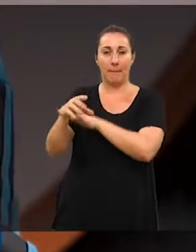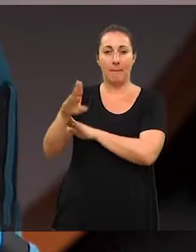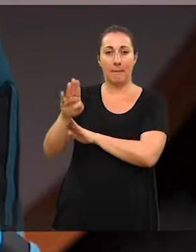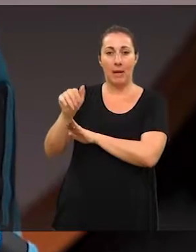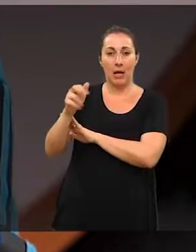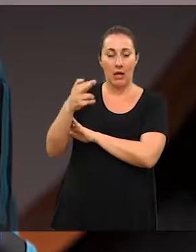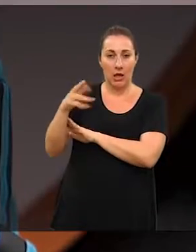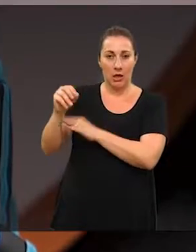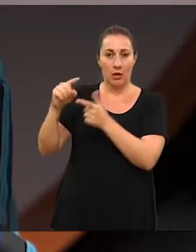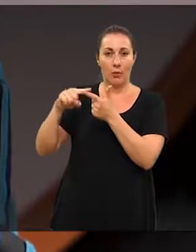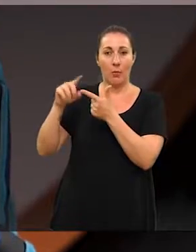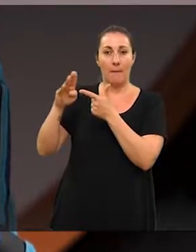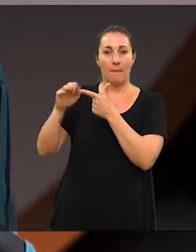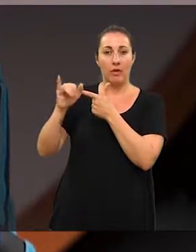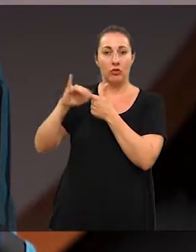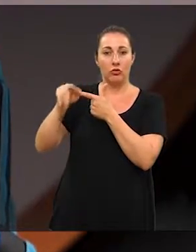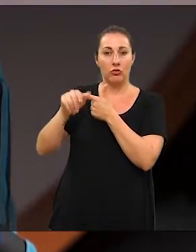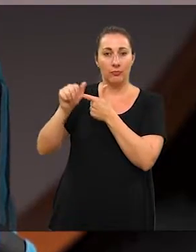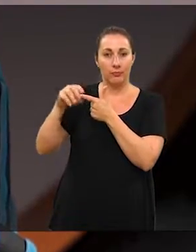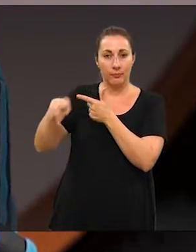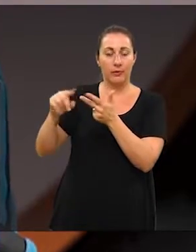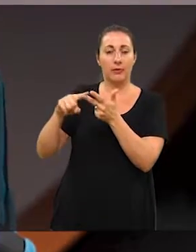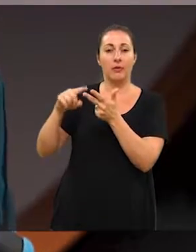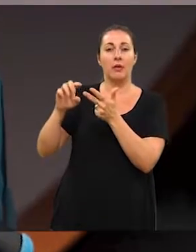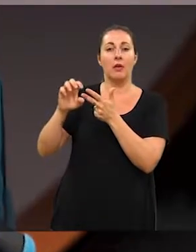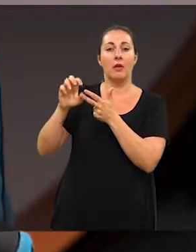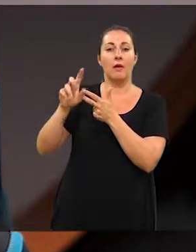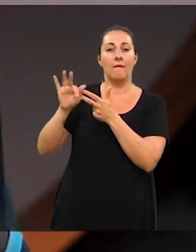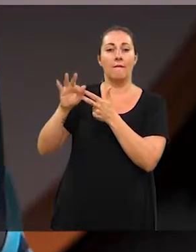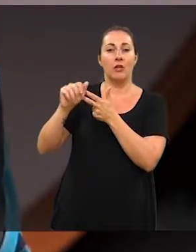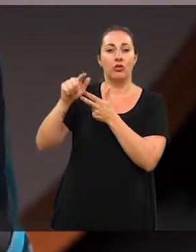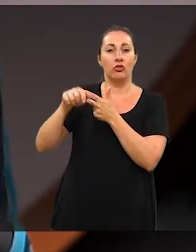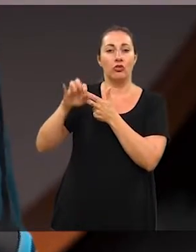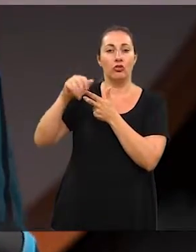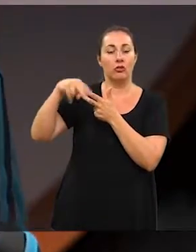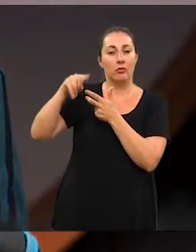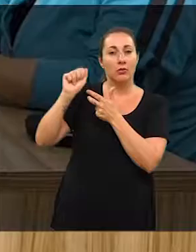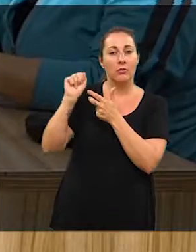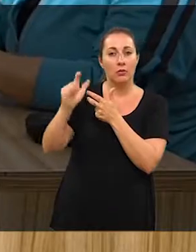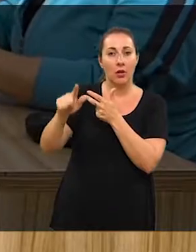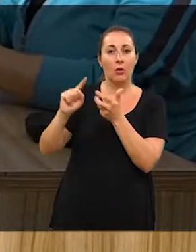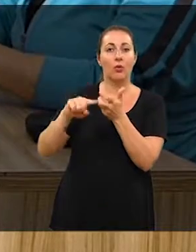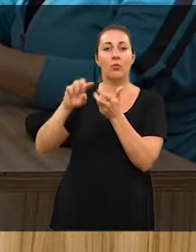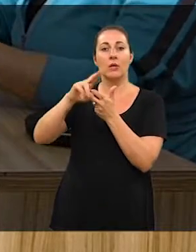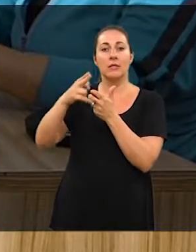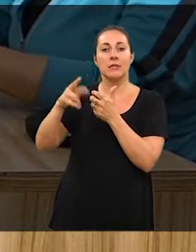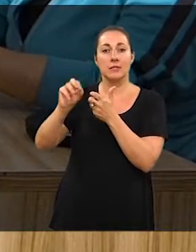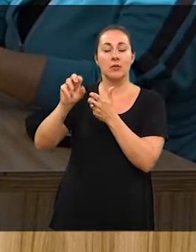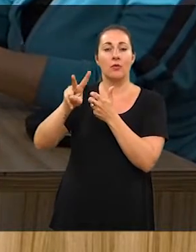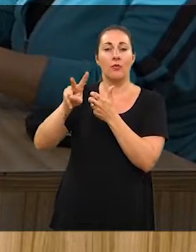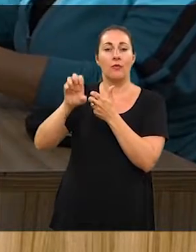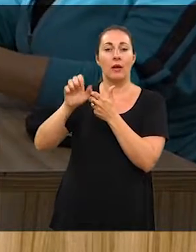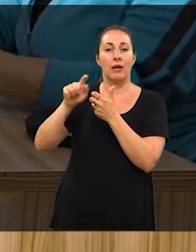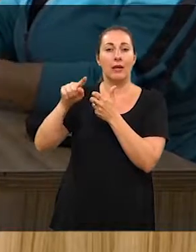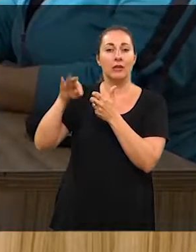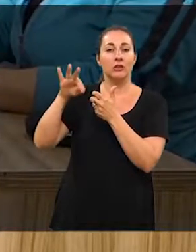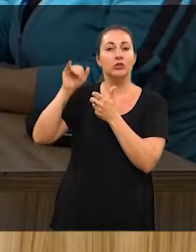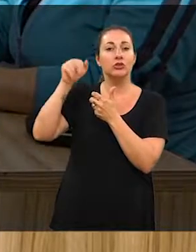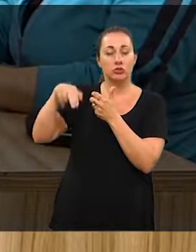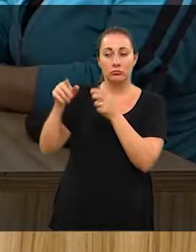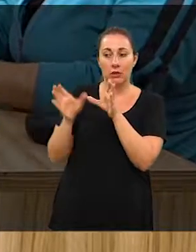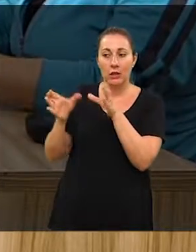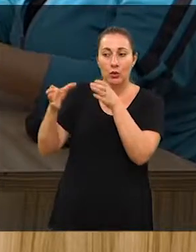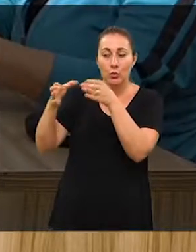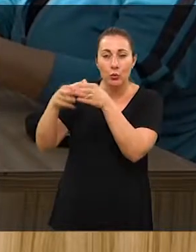Benjamim Constante do Sul, Entre Rios, Erval Grande, Faxinalzinho e São Valentim. Aí desses ali eles fazem... Eles vão fazer os seus